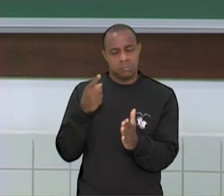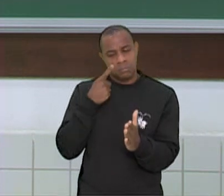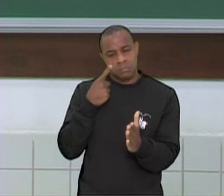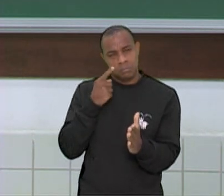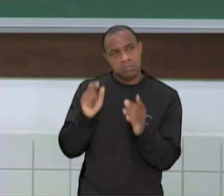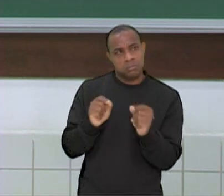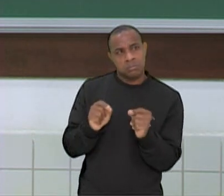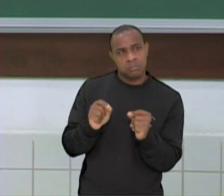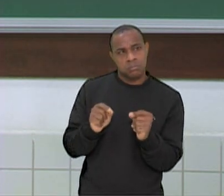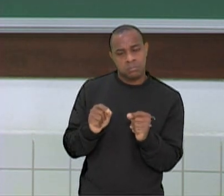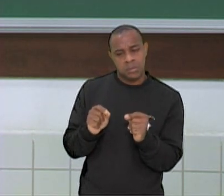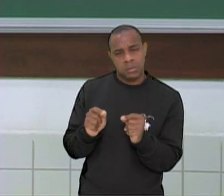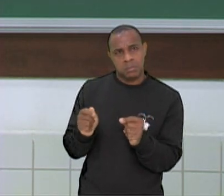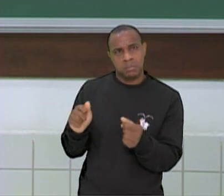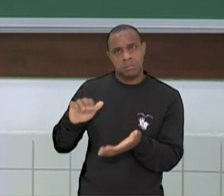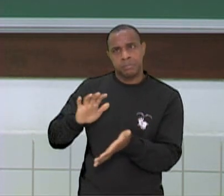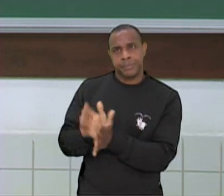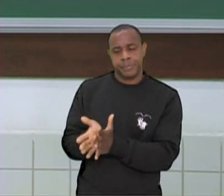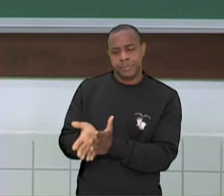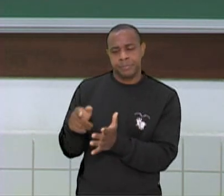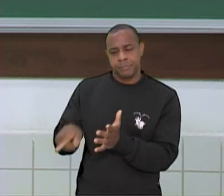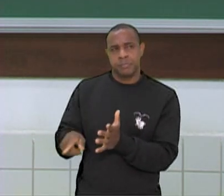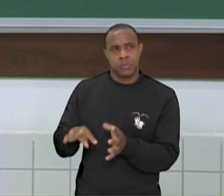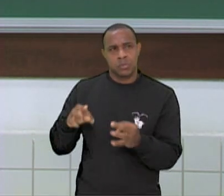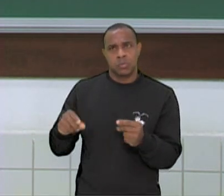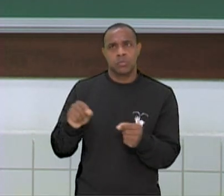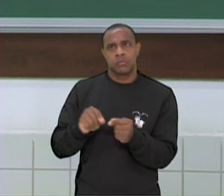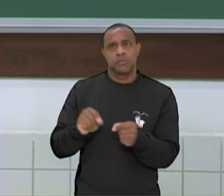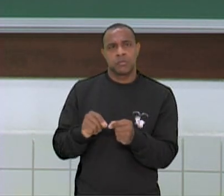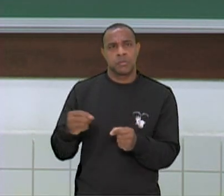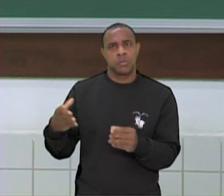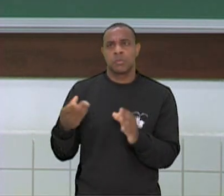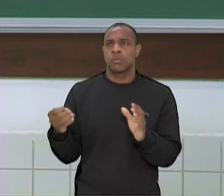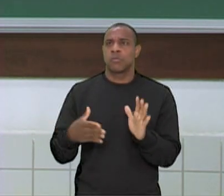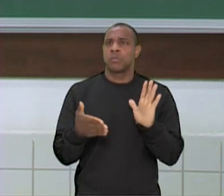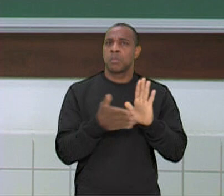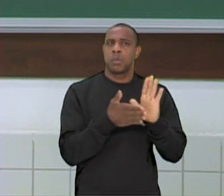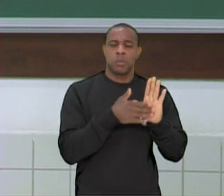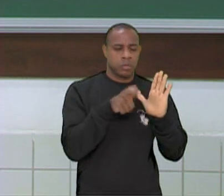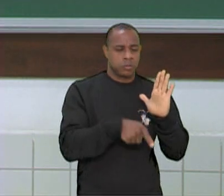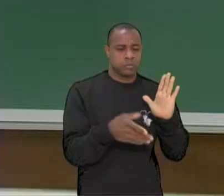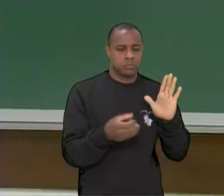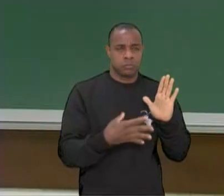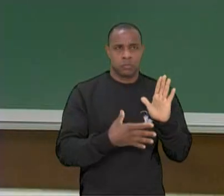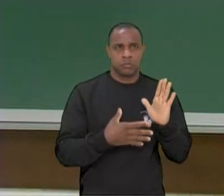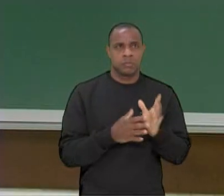tentar aniquilar tudo aquilo que foi produzido com a sua nova proposta, né?